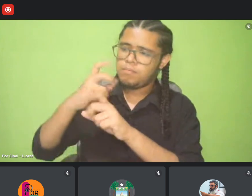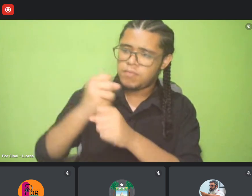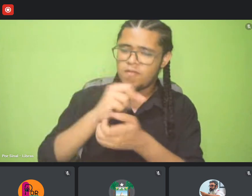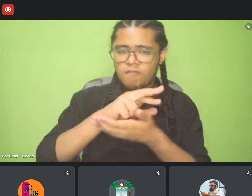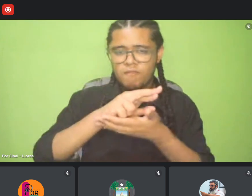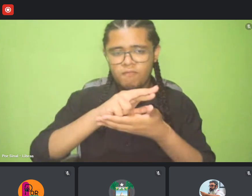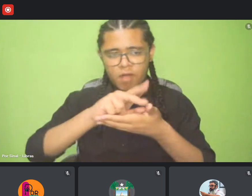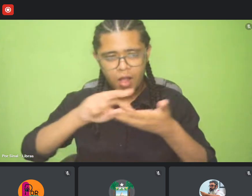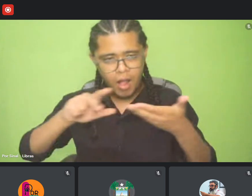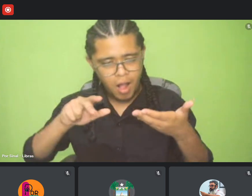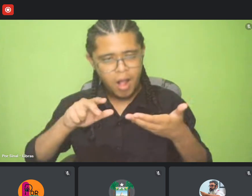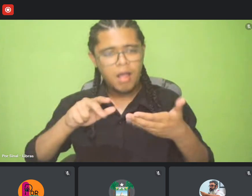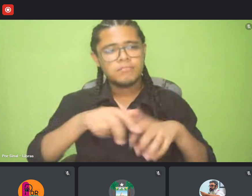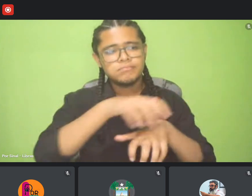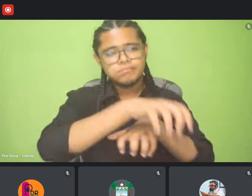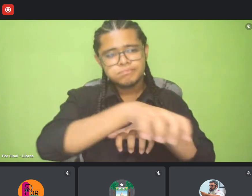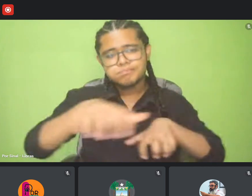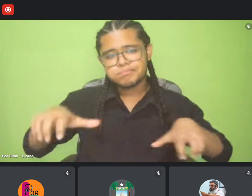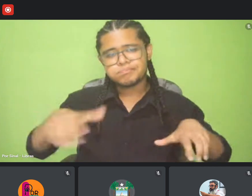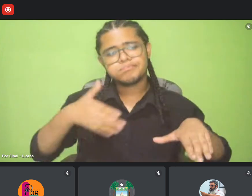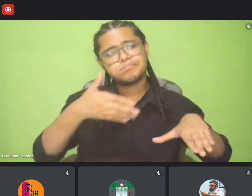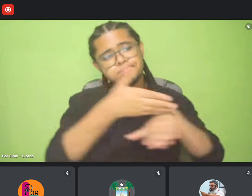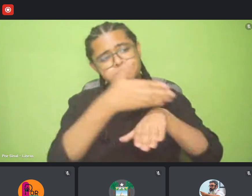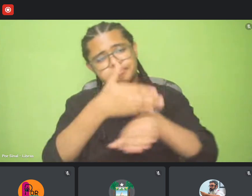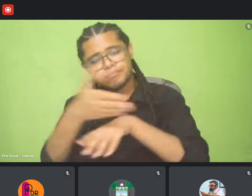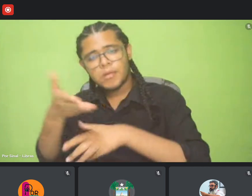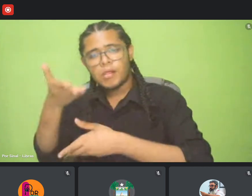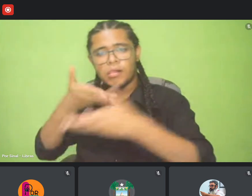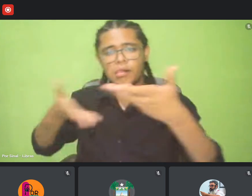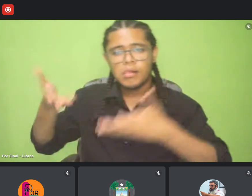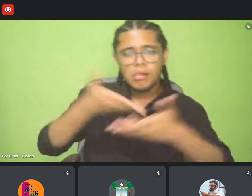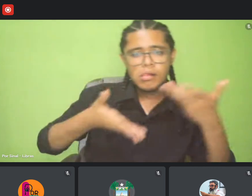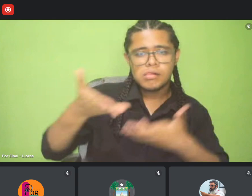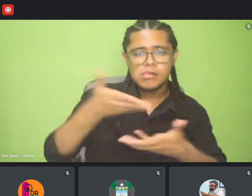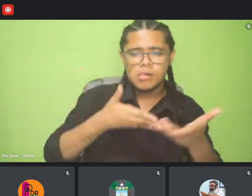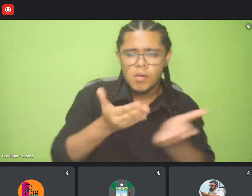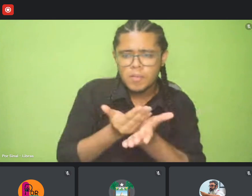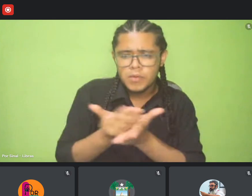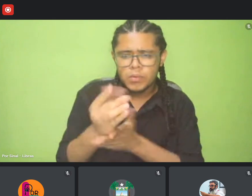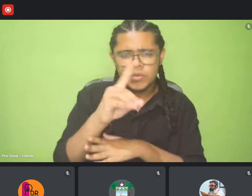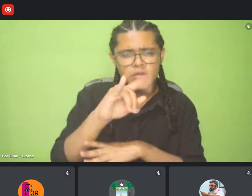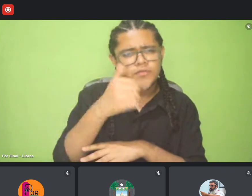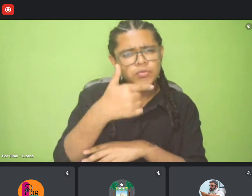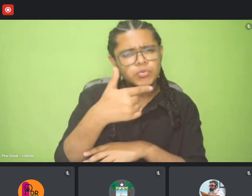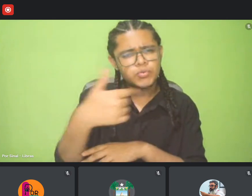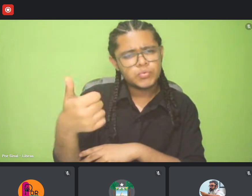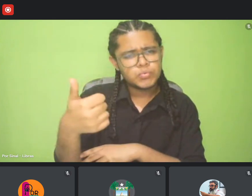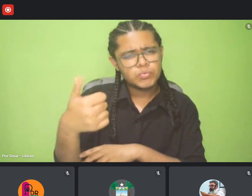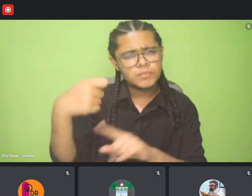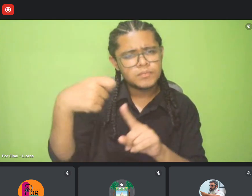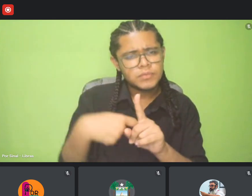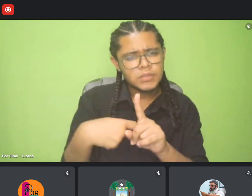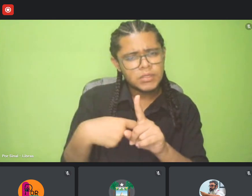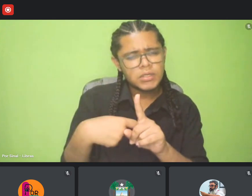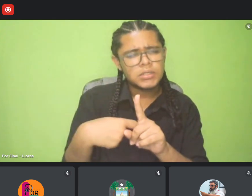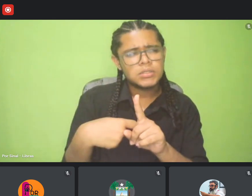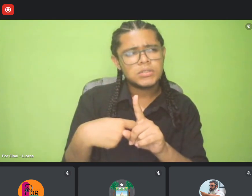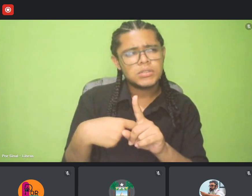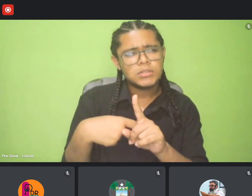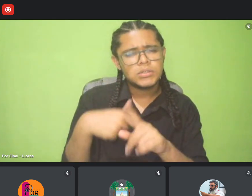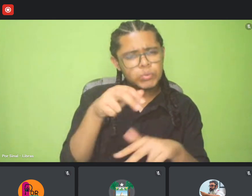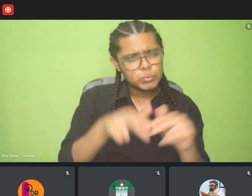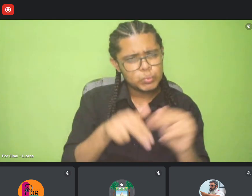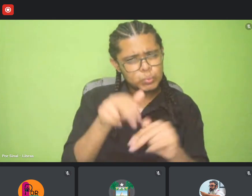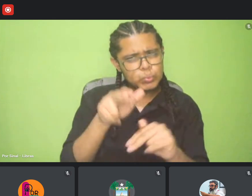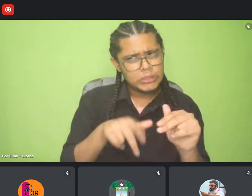segmentos também. A gente vem desde o dia 21 de junho, não é isso, gente? 21 de junho,